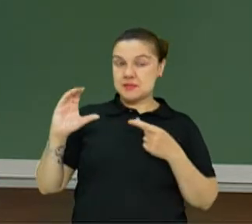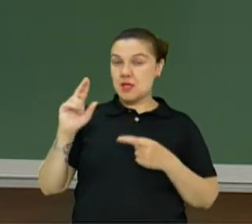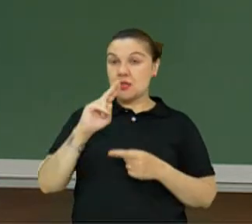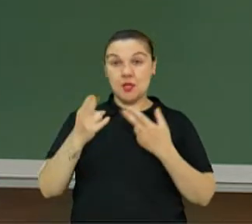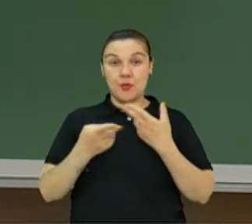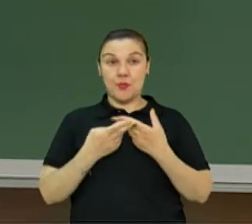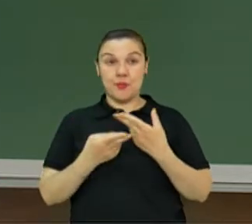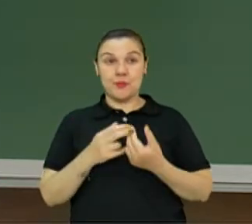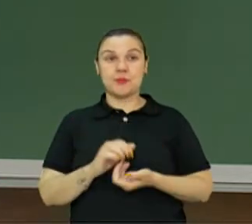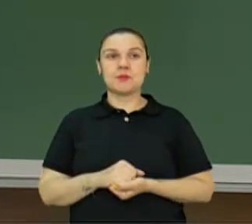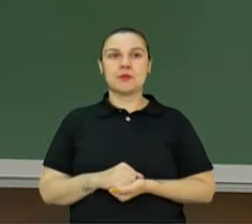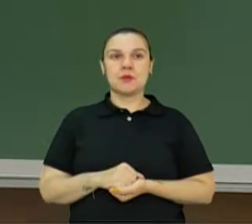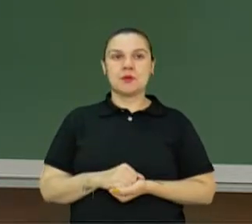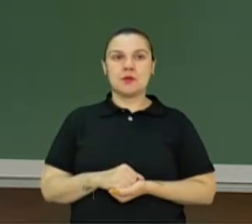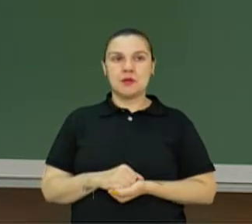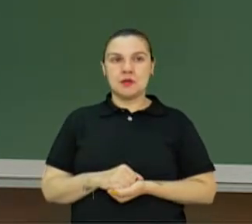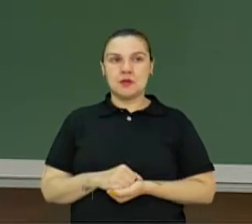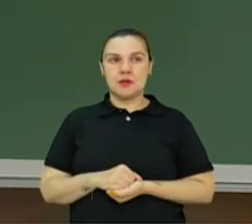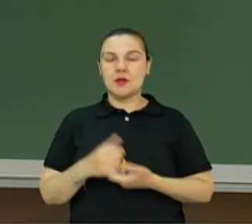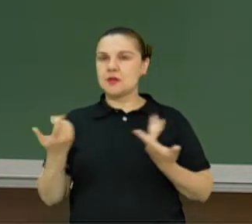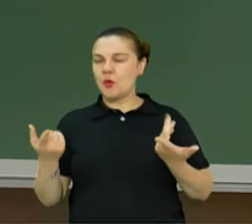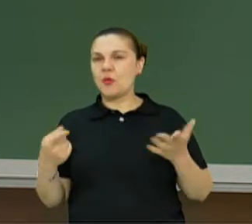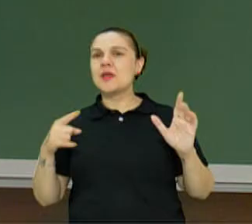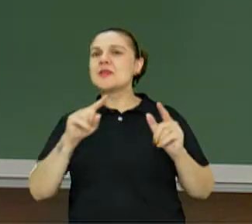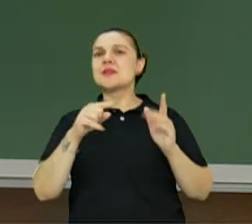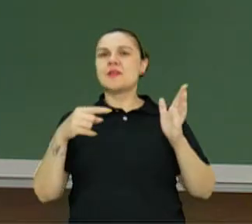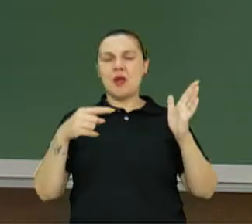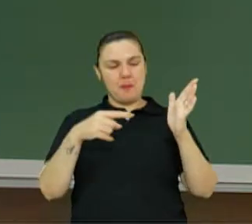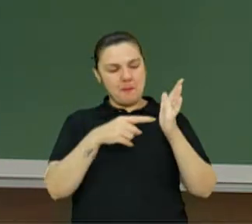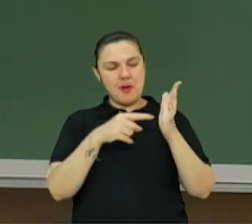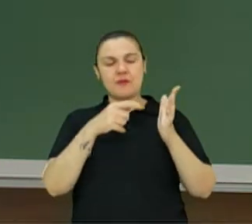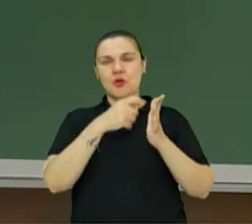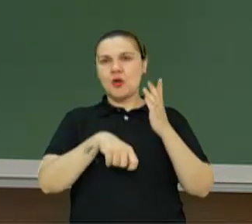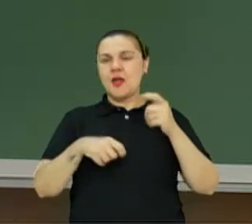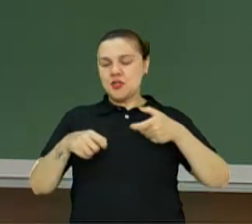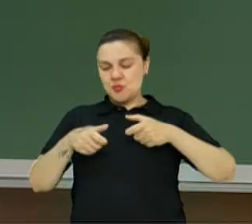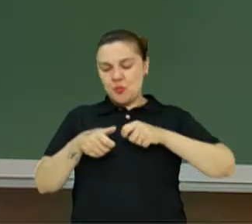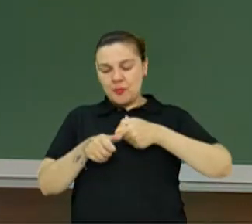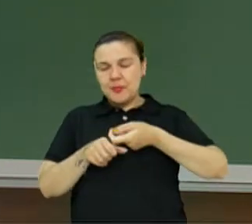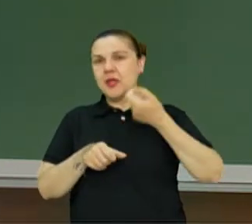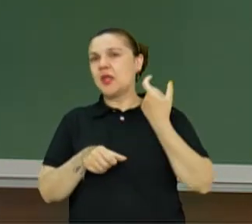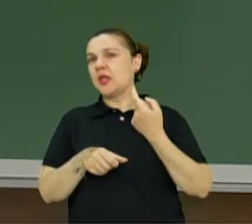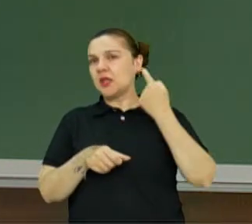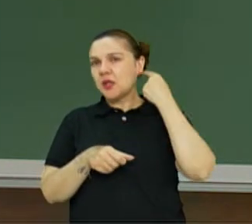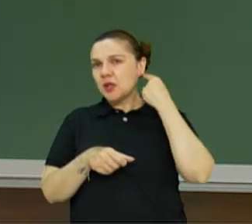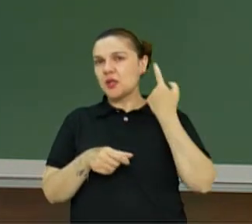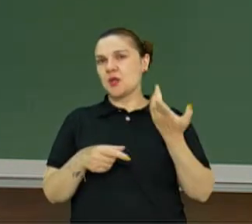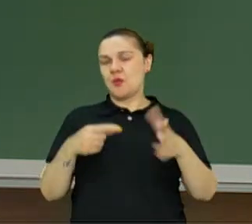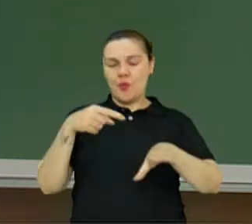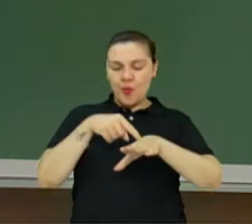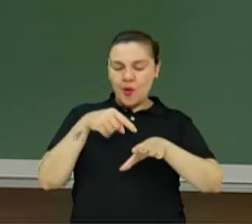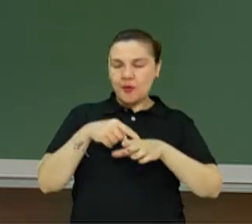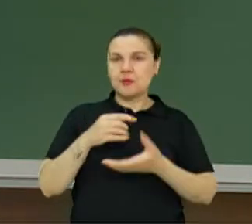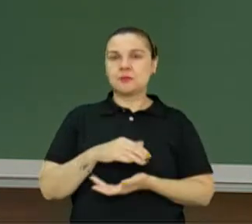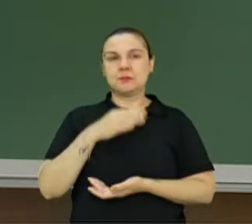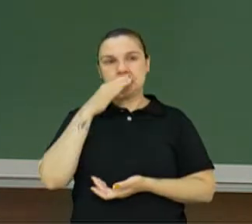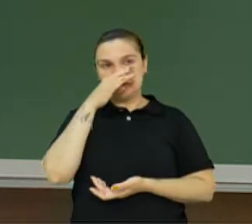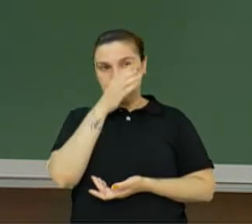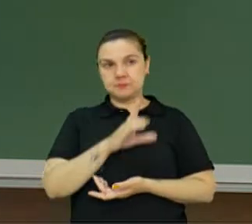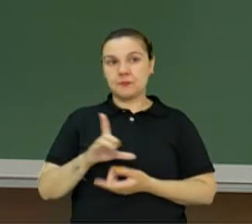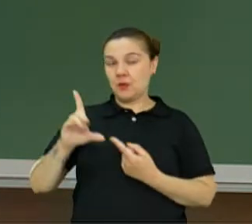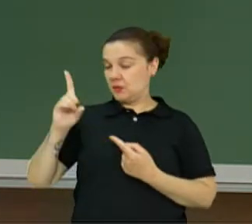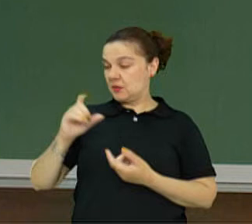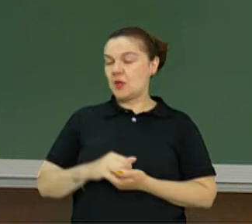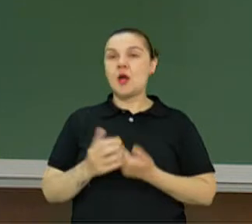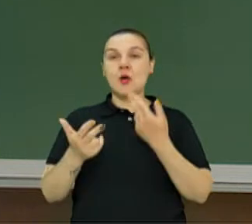compartilhar objetos perfuro-cortantes, tá? Então, alicate, cutícula, brinco, agulhas, né? Ou a letra